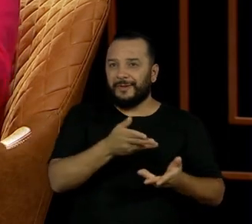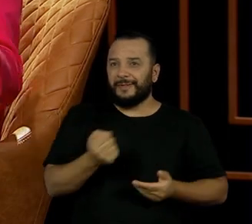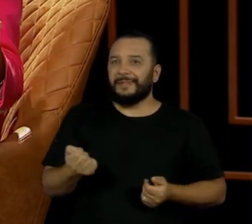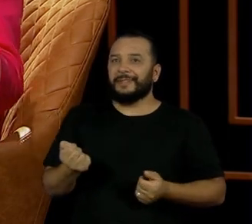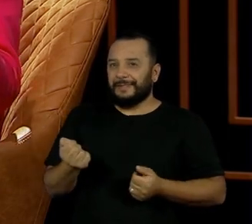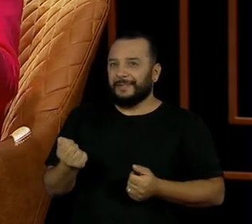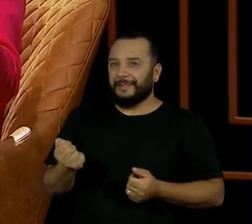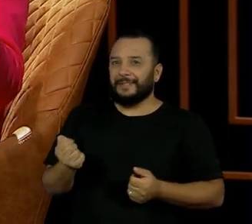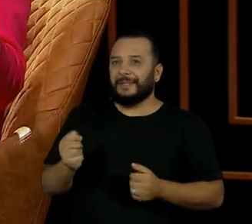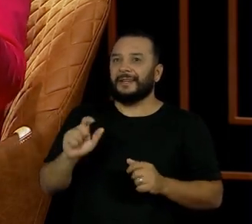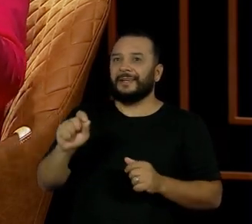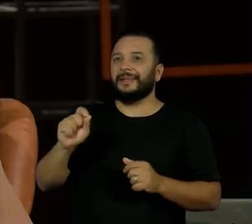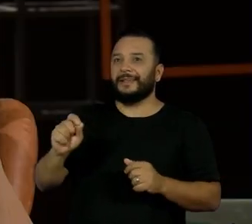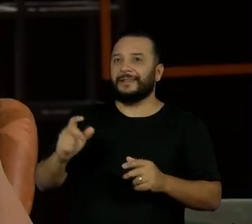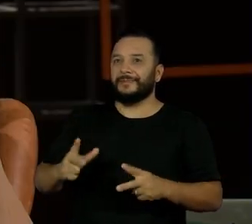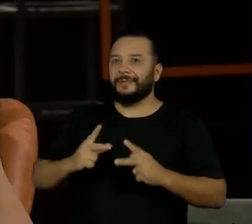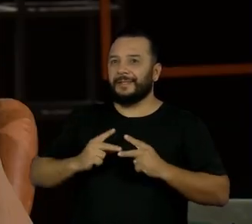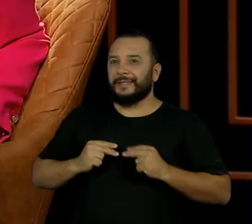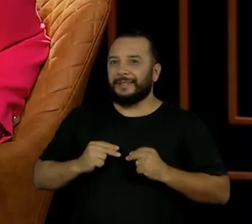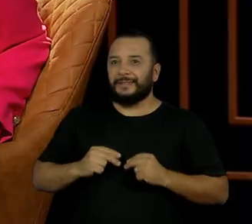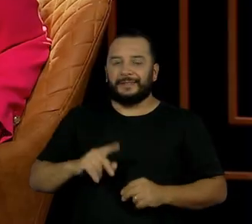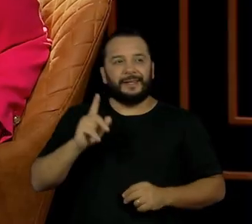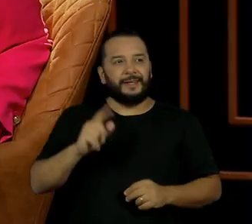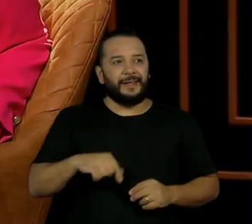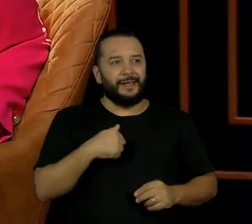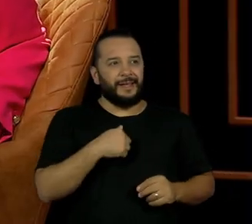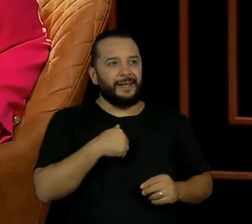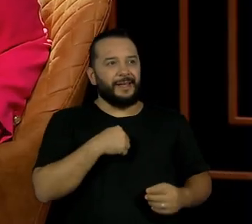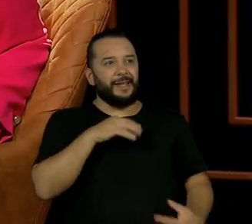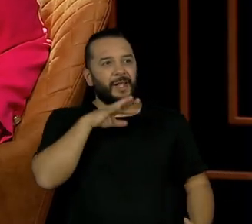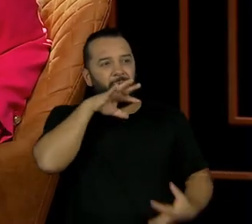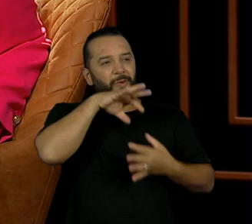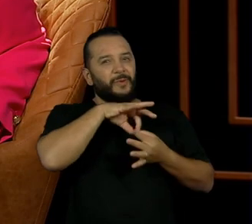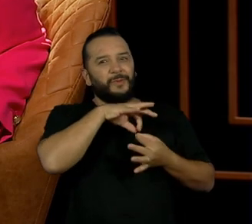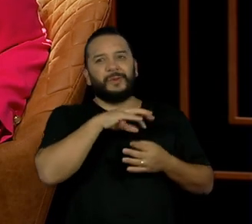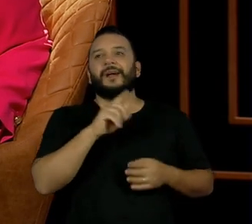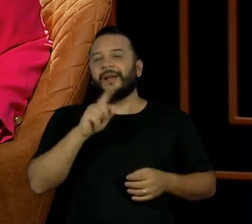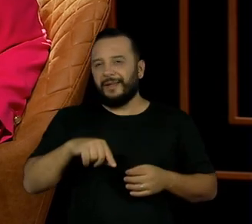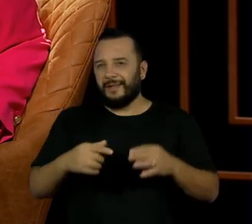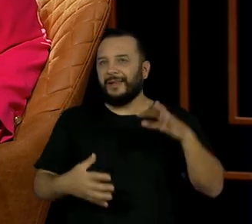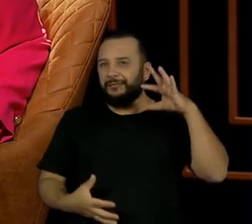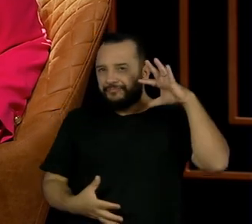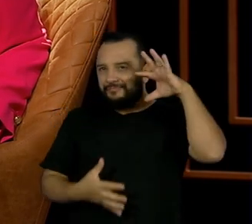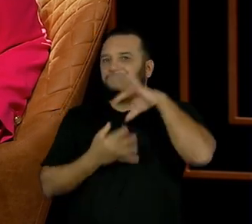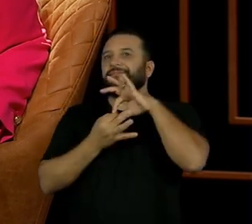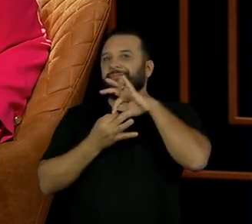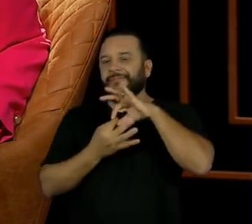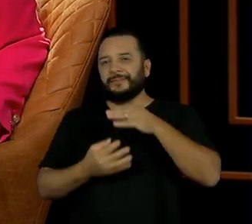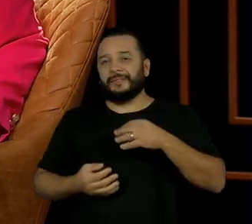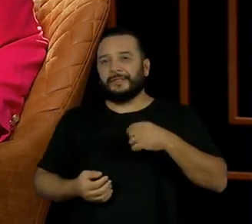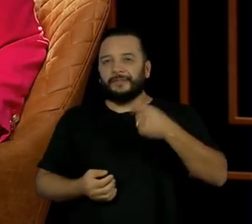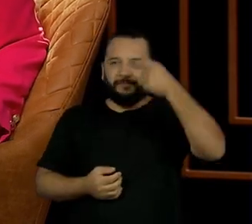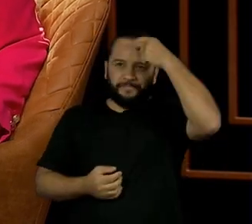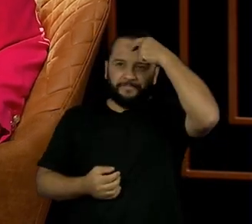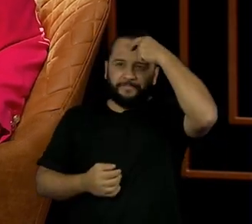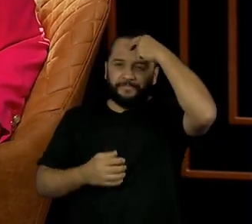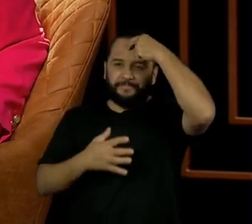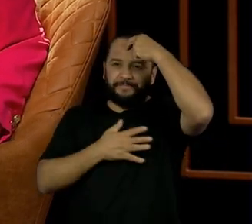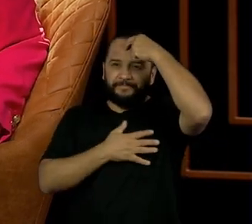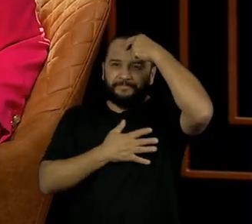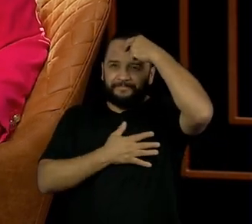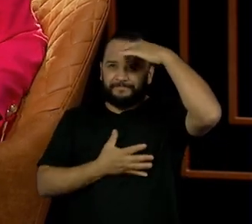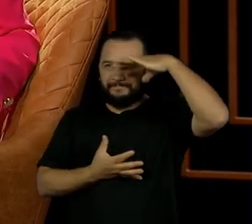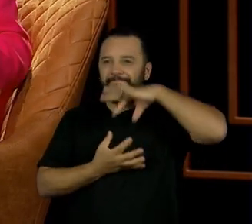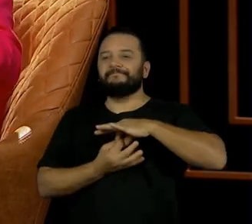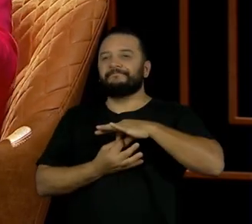para quem merece é um encontro é um encontro que você não faz nada sozinho eu sempre falo